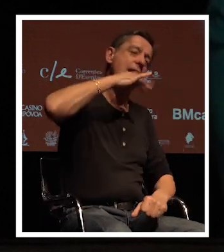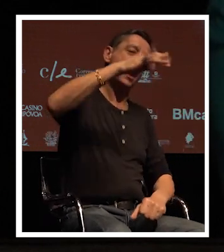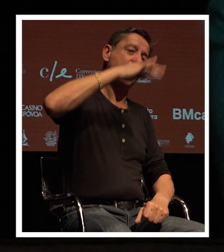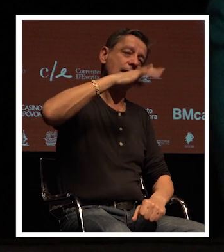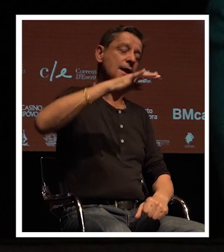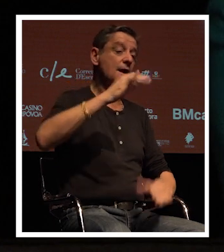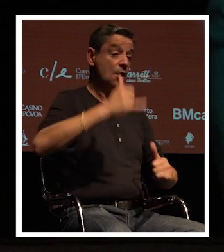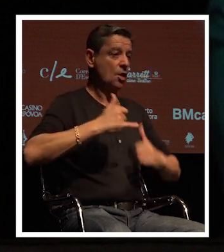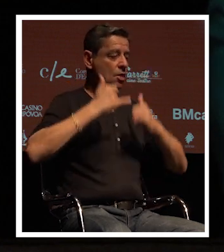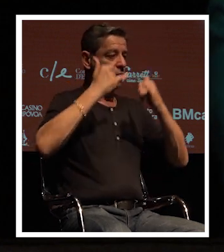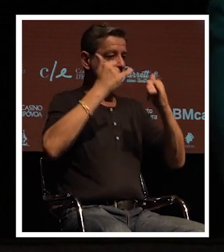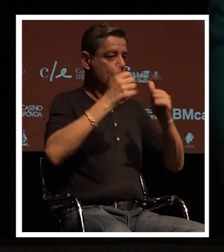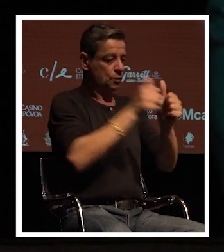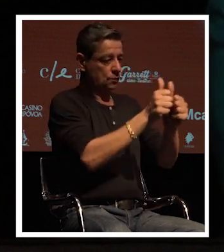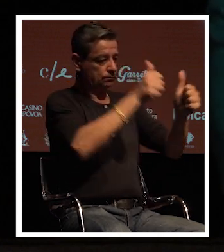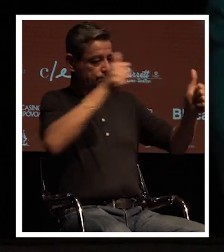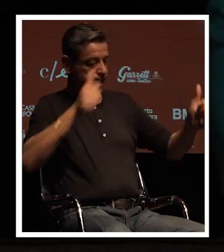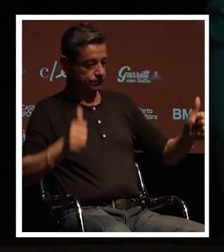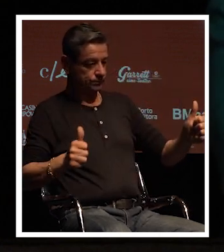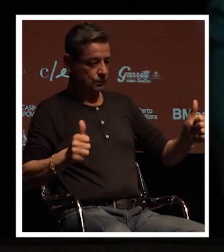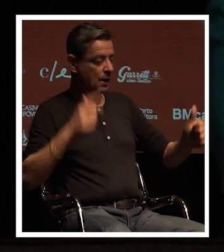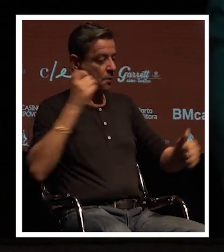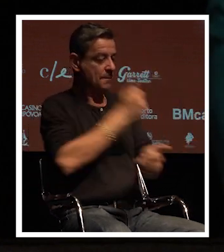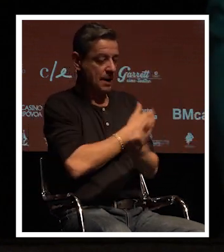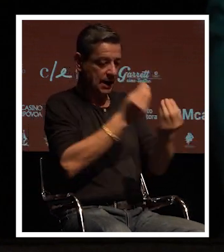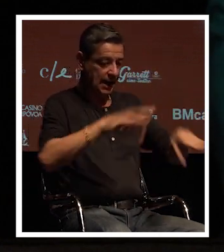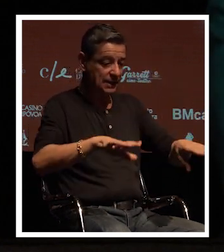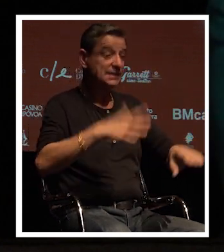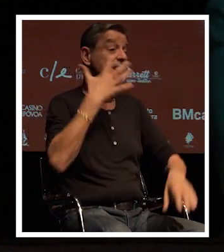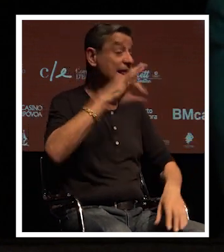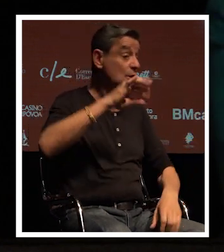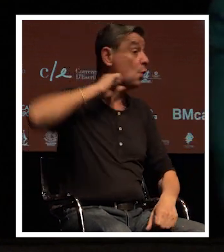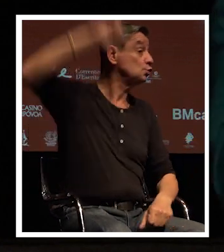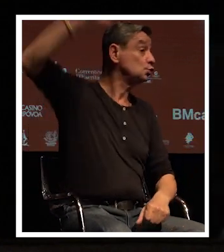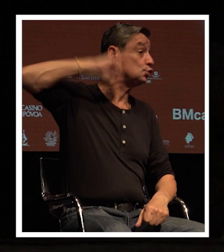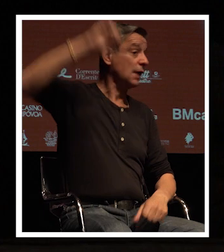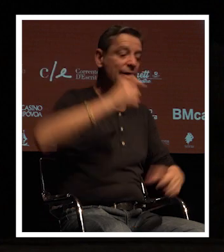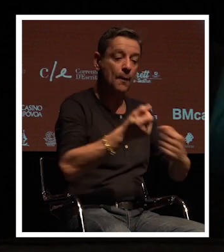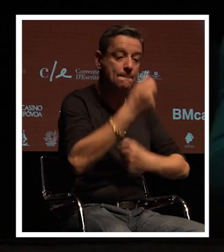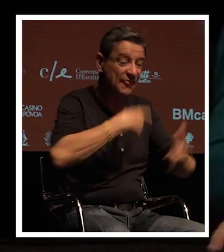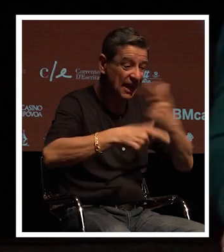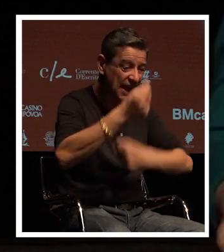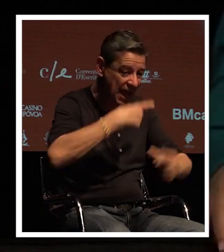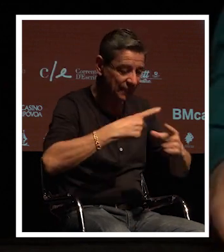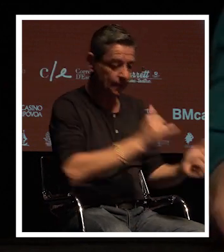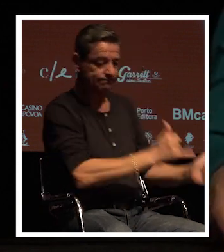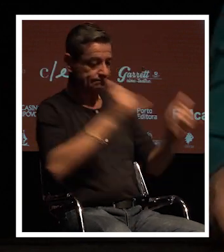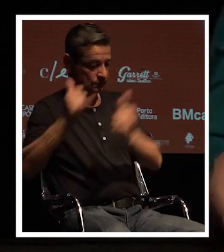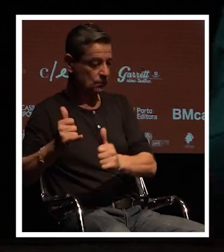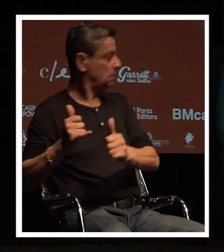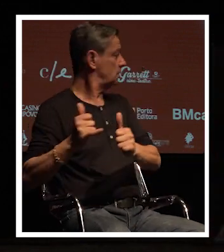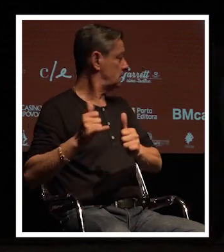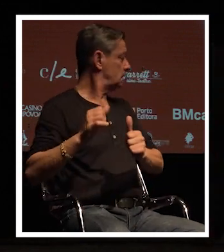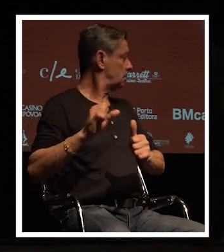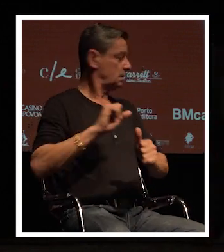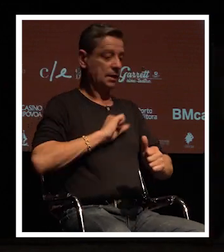depois de medicada retirou-se para o seu lar é uma uma miúda que tentou o suicídio depois de medicada retirou-se para o teu lar para o seu lado aí